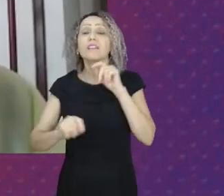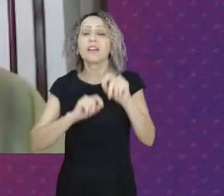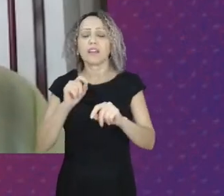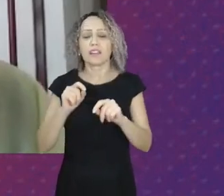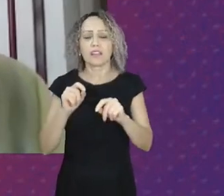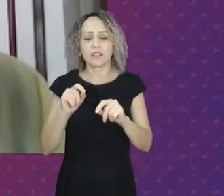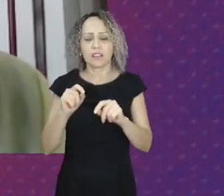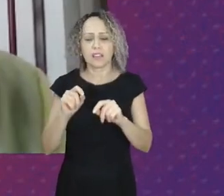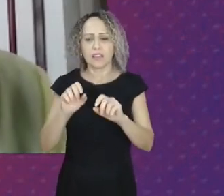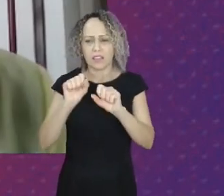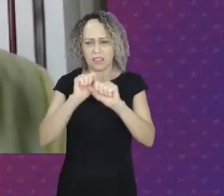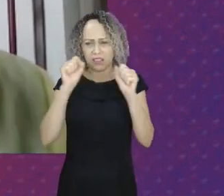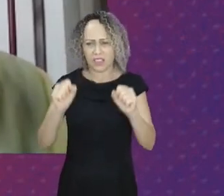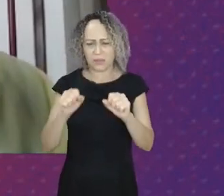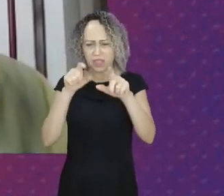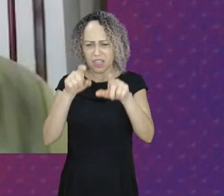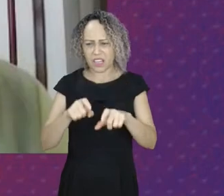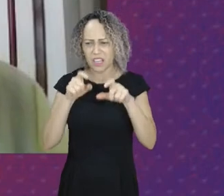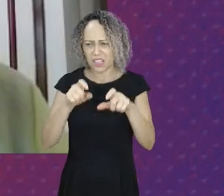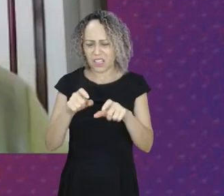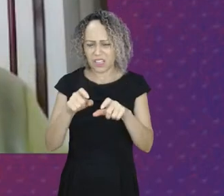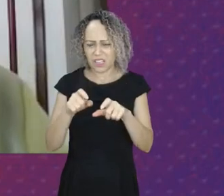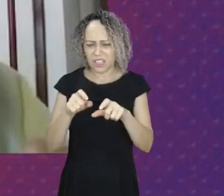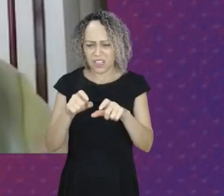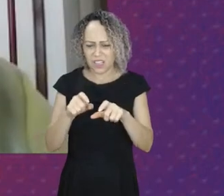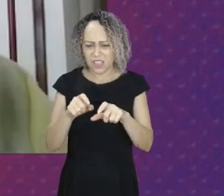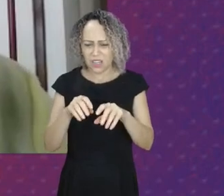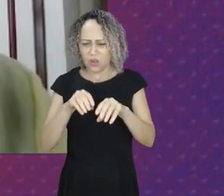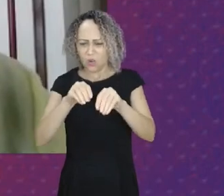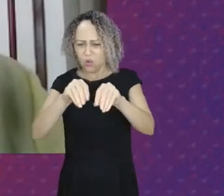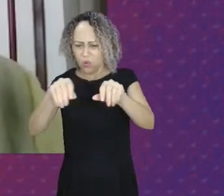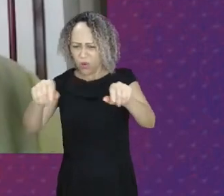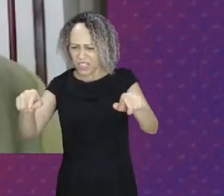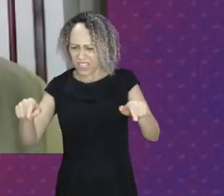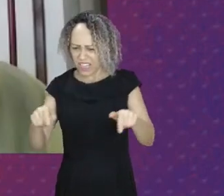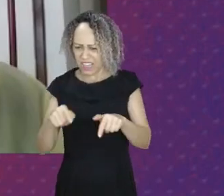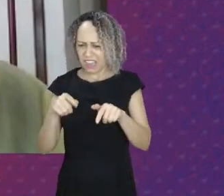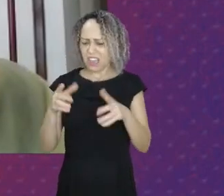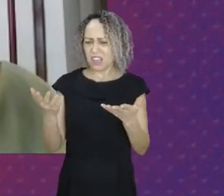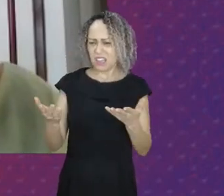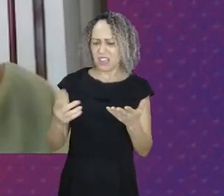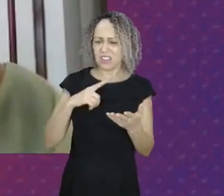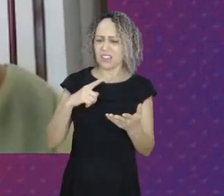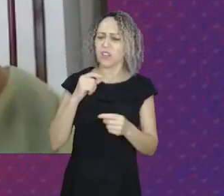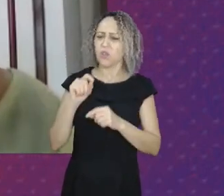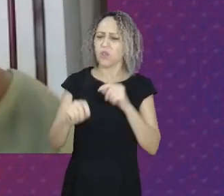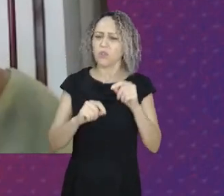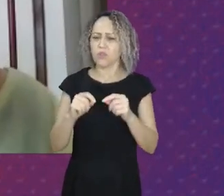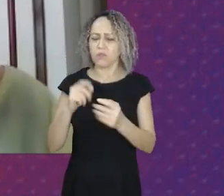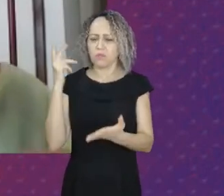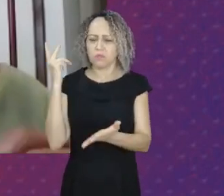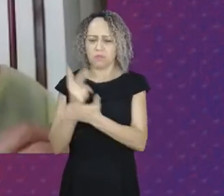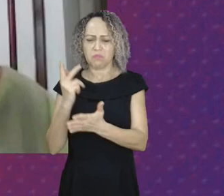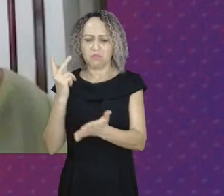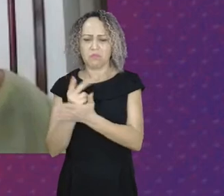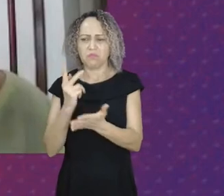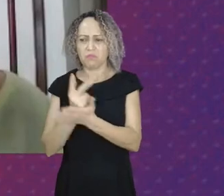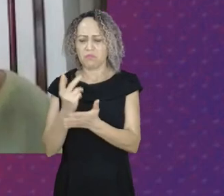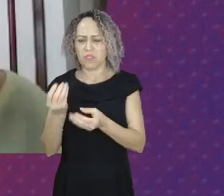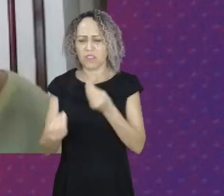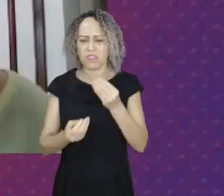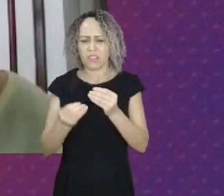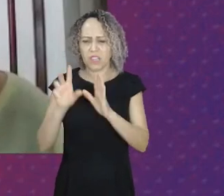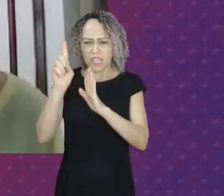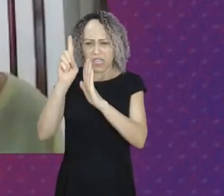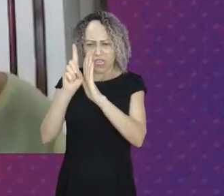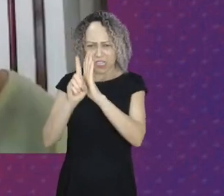sistemas agrícolas com as terras tradicionalmente ocupadas, onde há um exercício permanente dos direitos, que a gente chama de